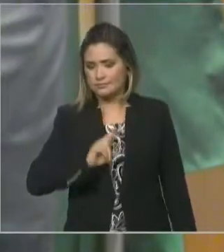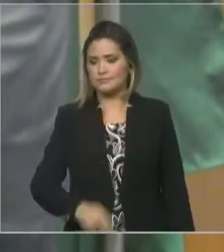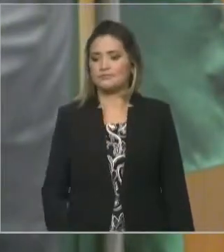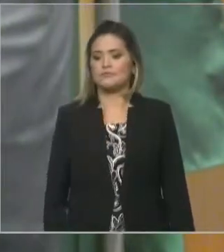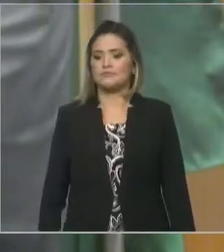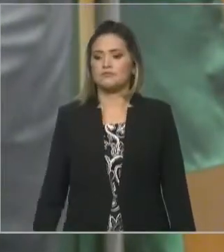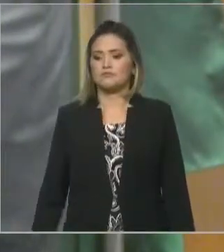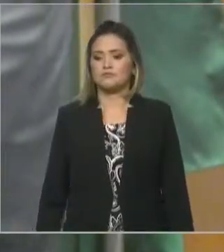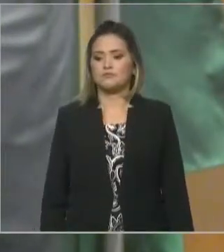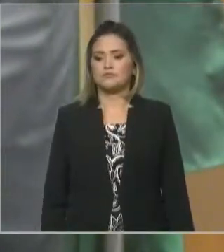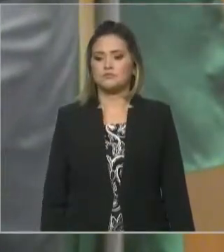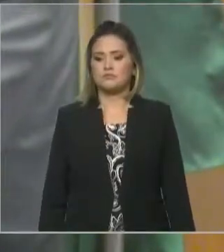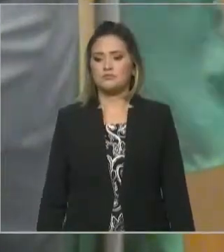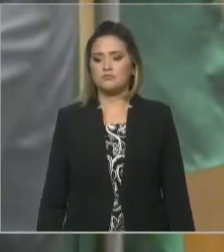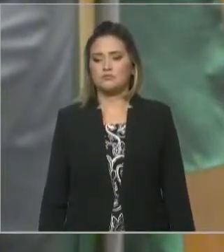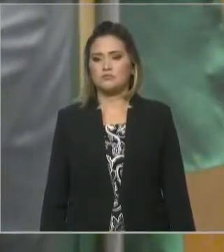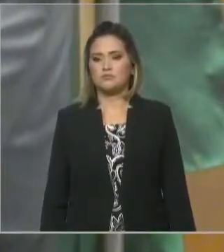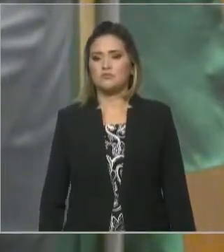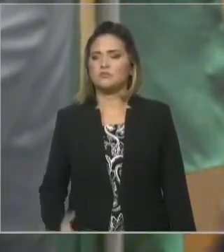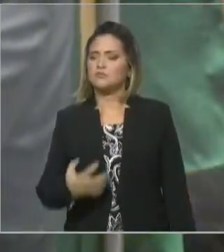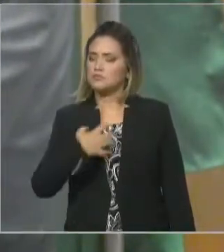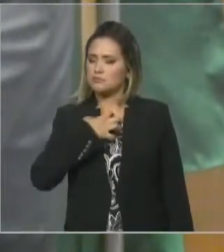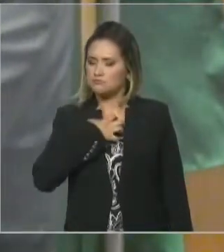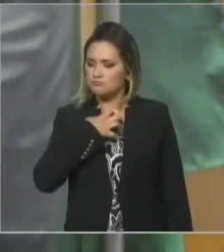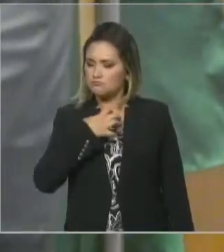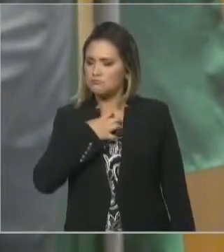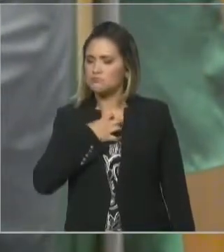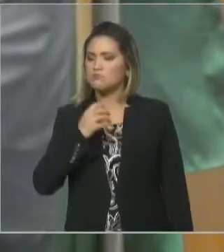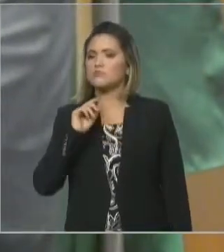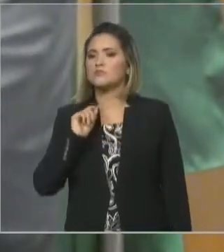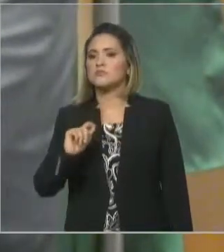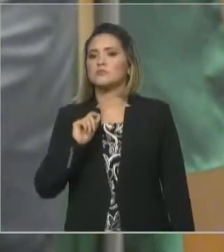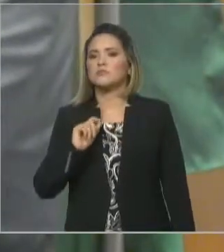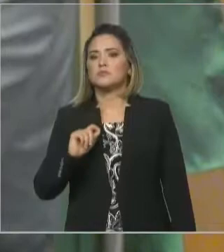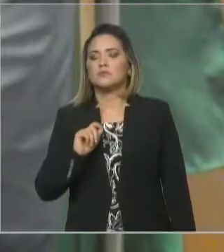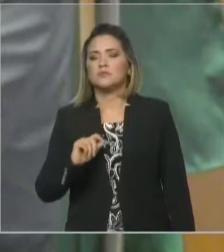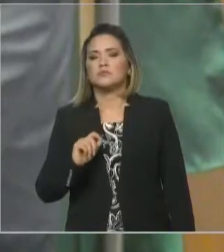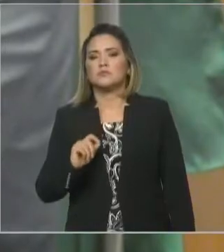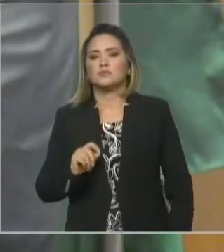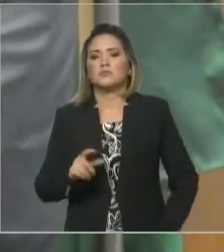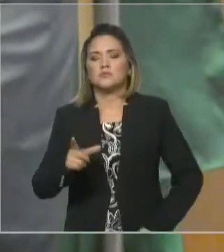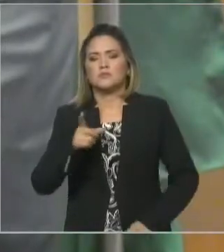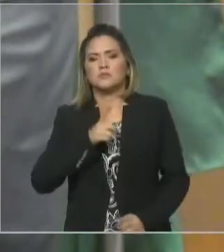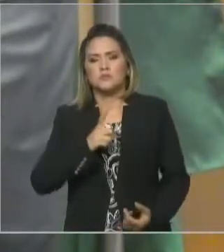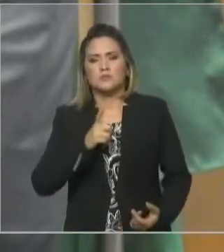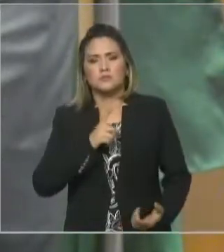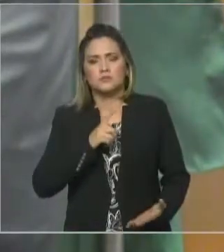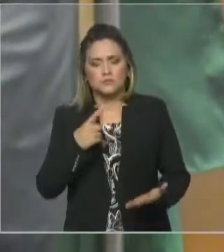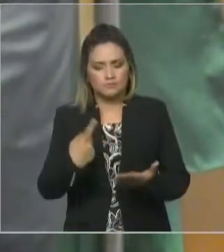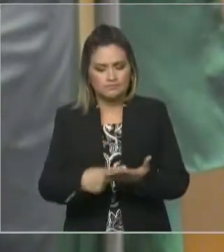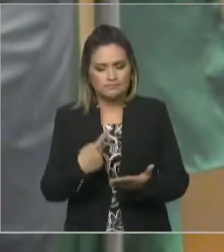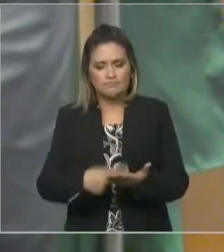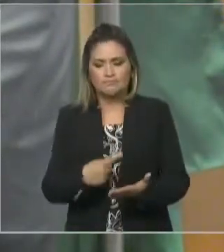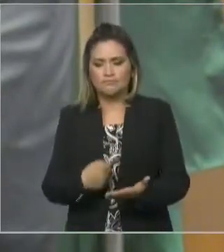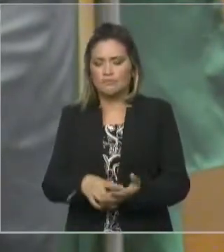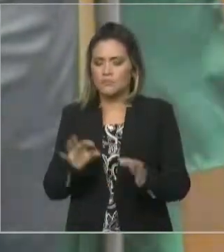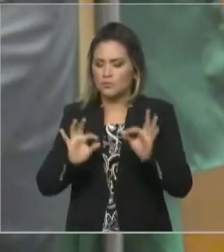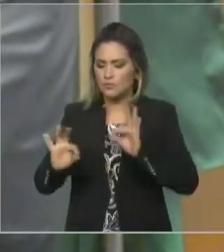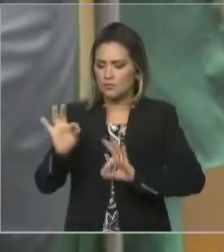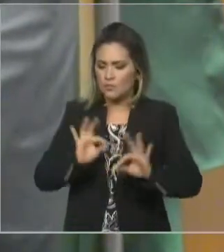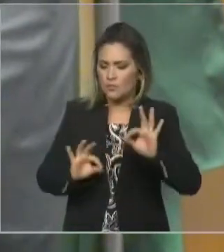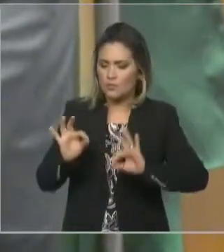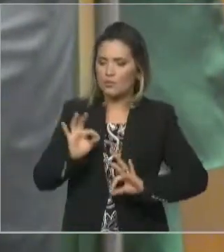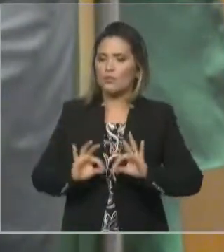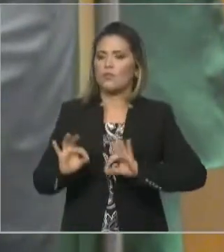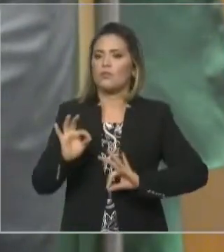saímos com a sensação de que há um alma uma a um consenso em andamento a formação de um